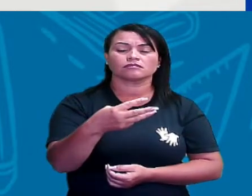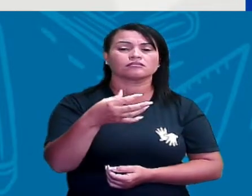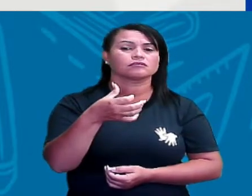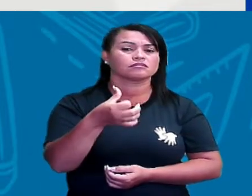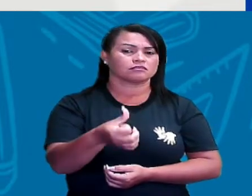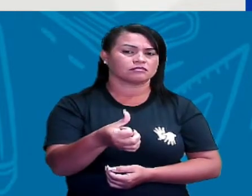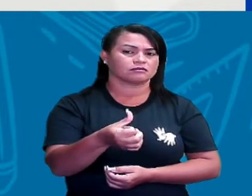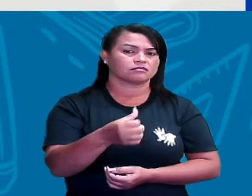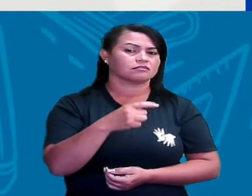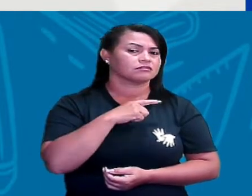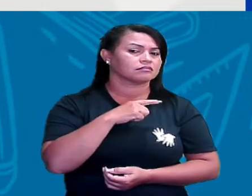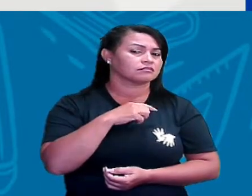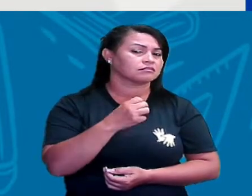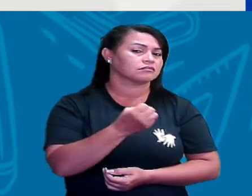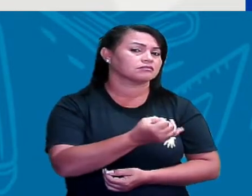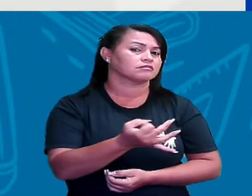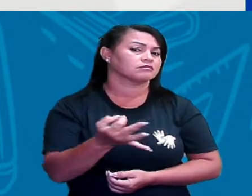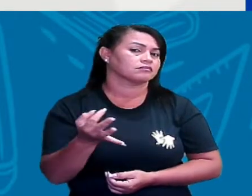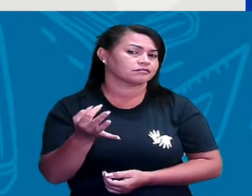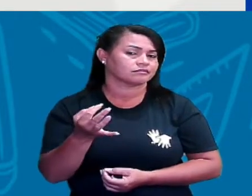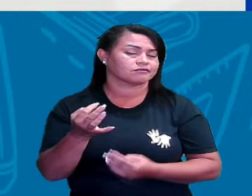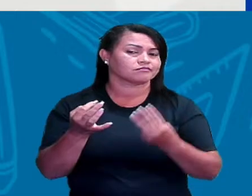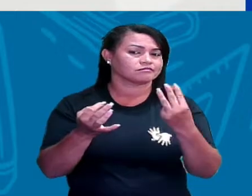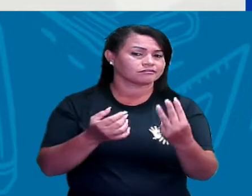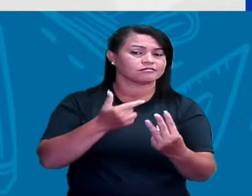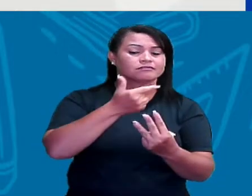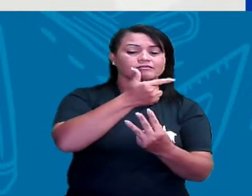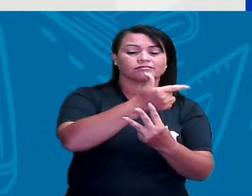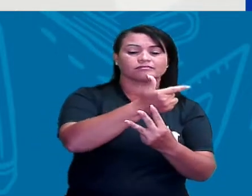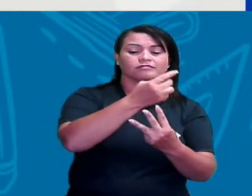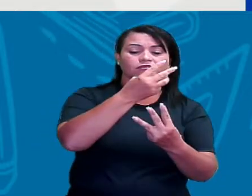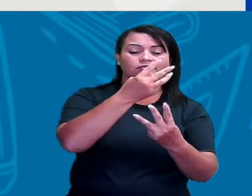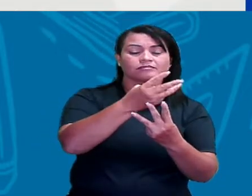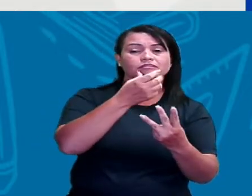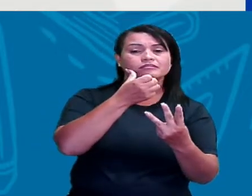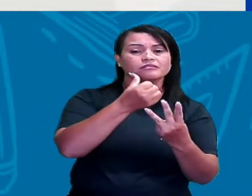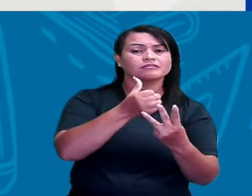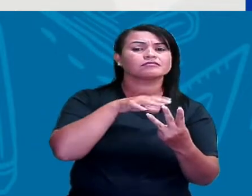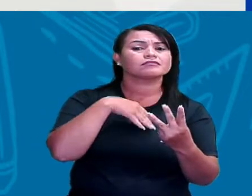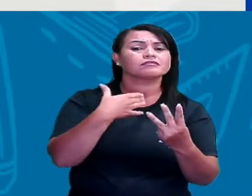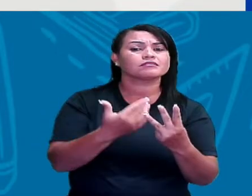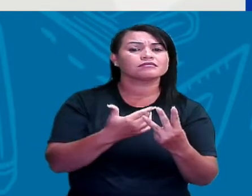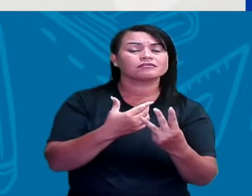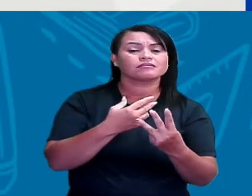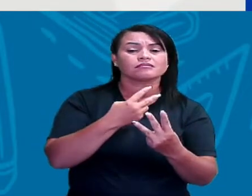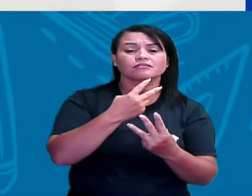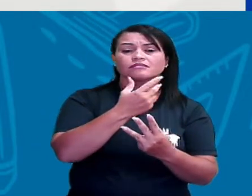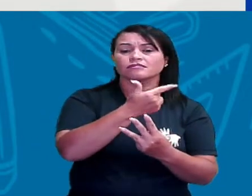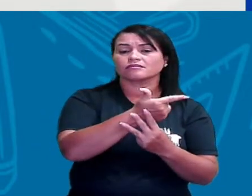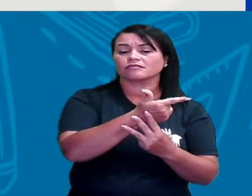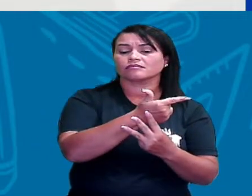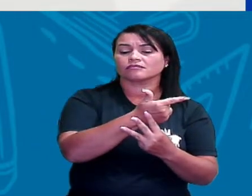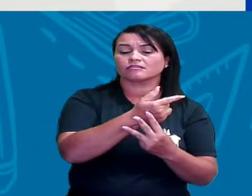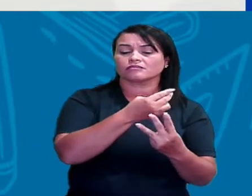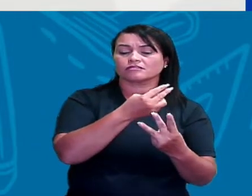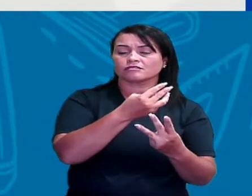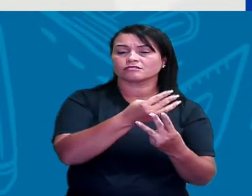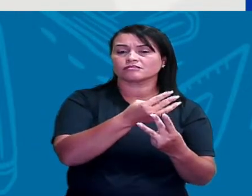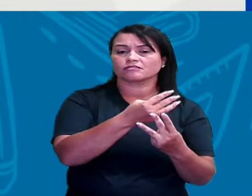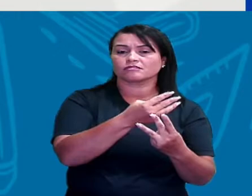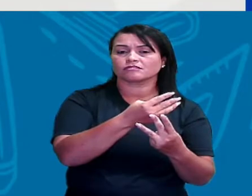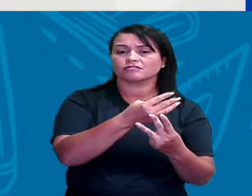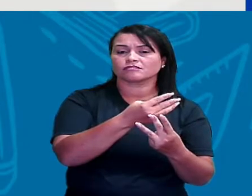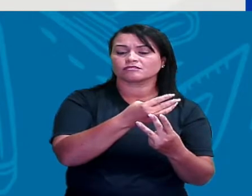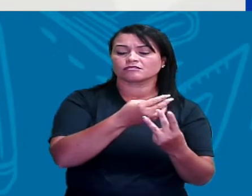236, ele possui quantos algarismos? 3. Quem são os algarismos que formam esse número? O 2, o